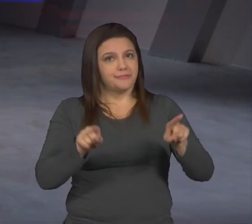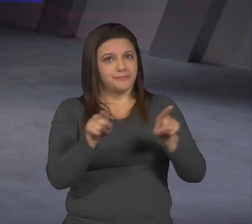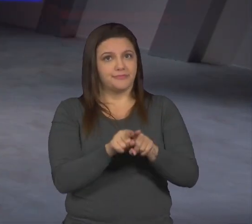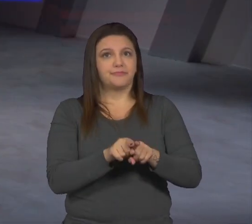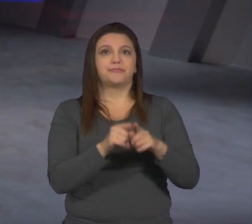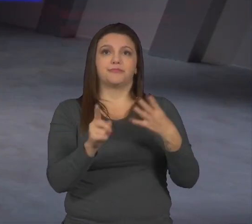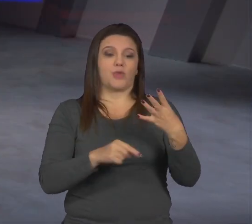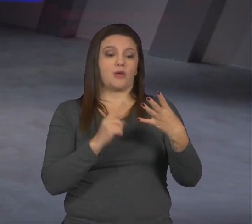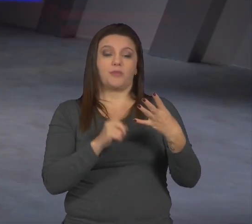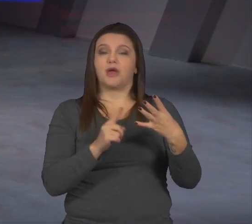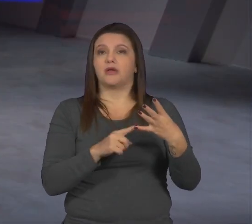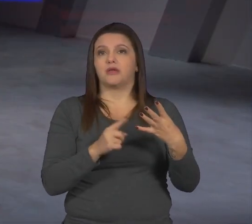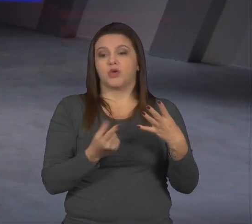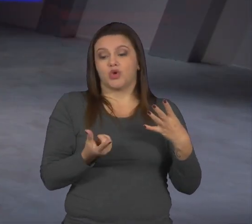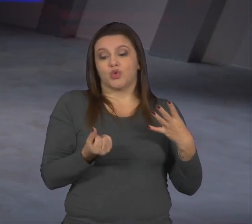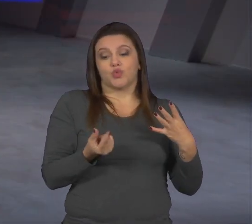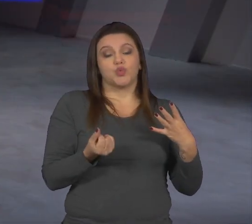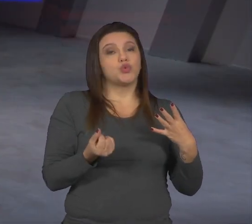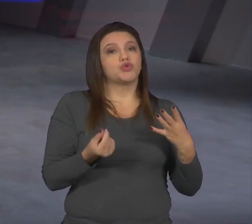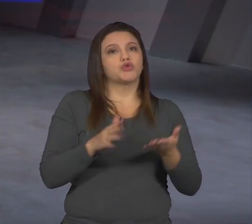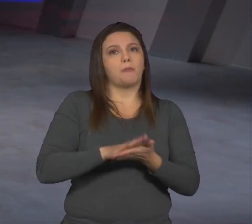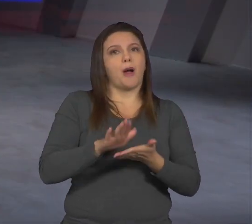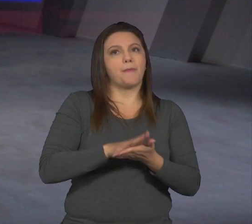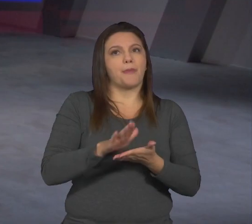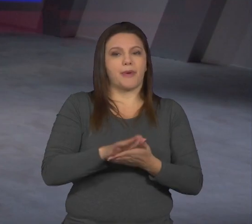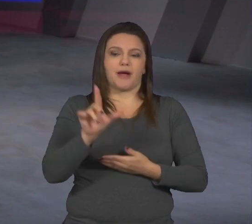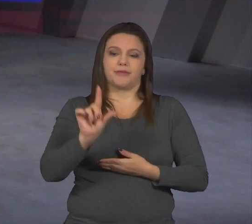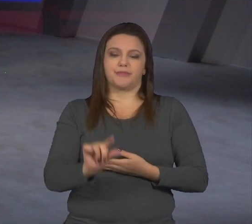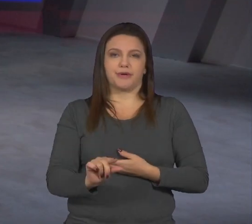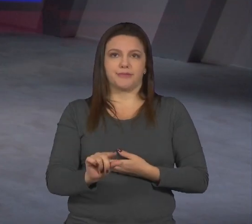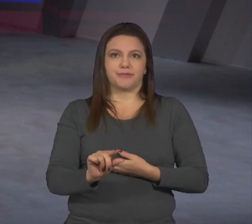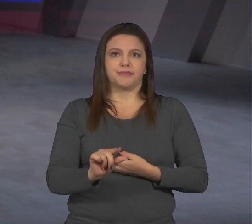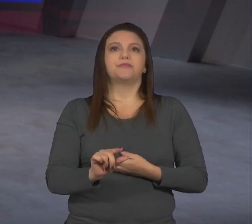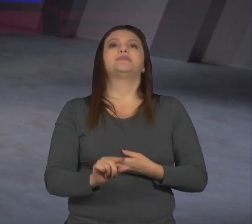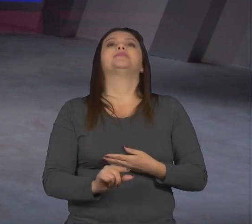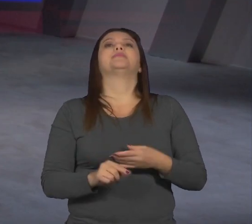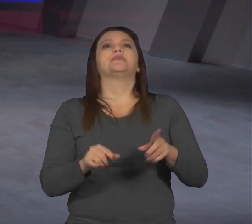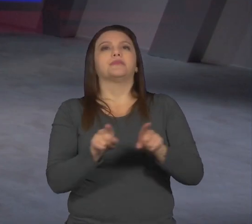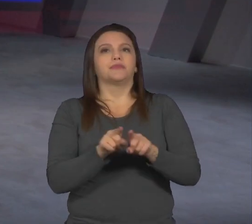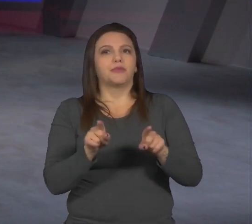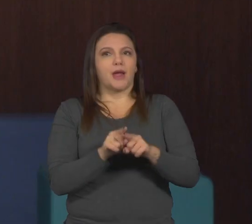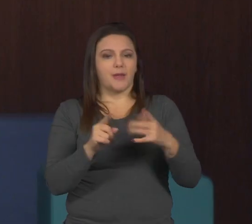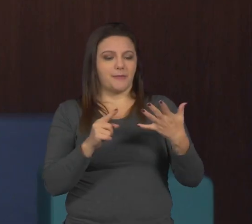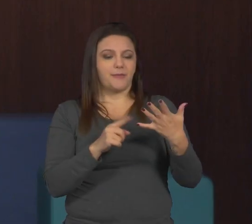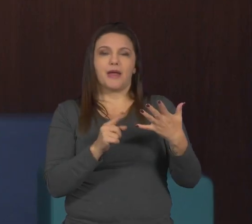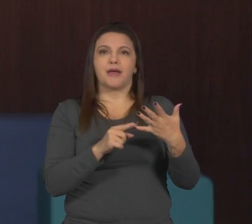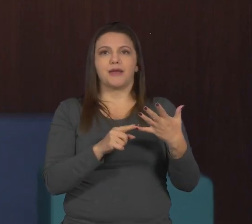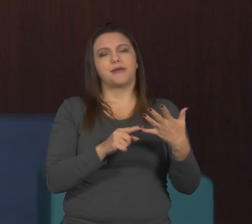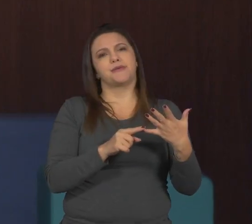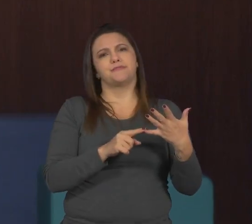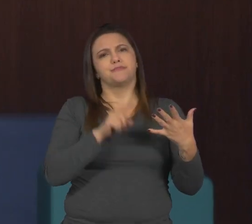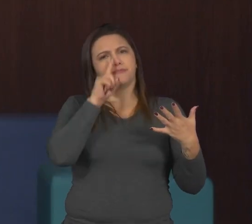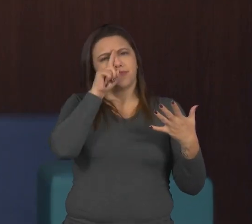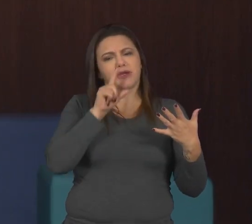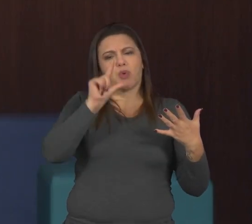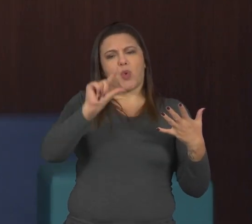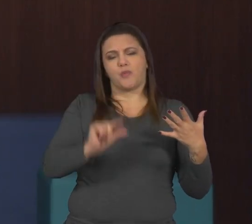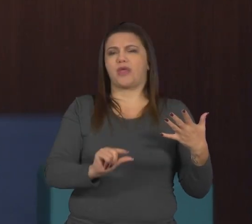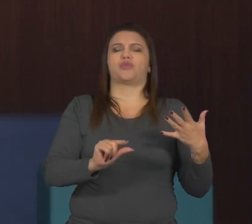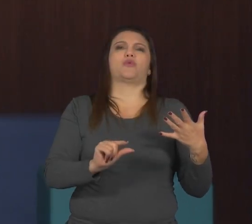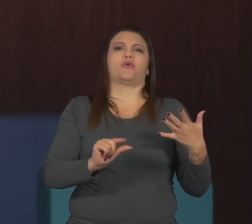os custos de desenvolvimento mais baixos e um menor risco para o processo. Existe menor risco de